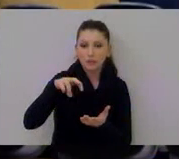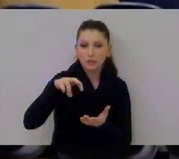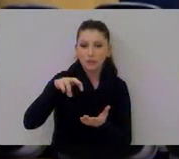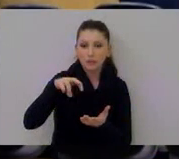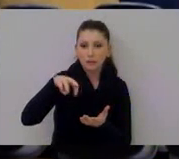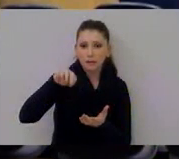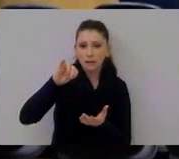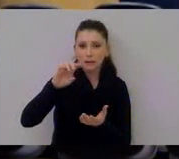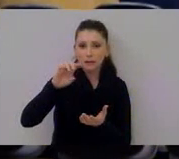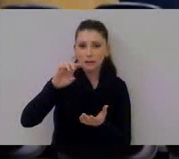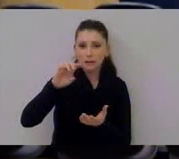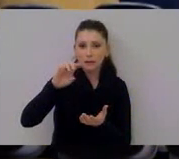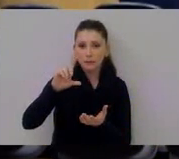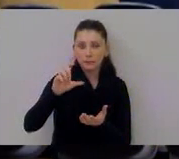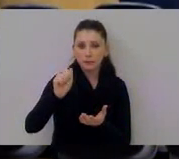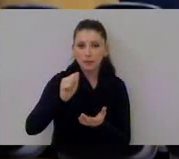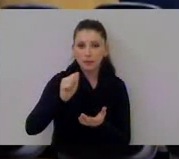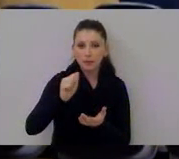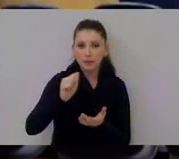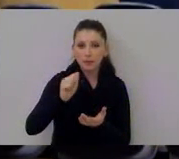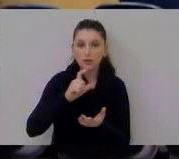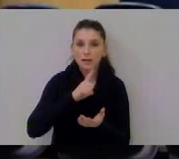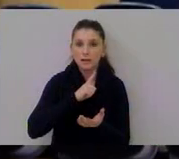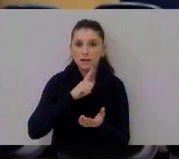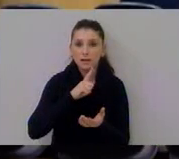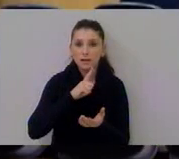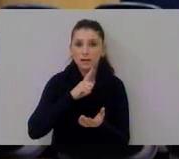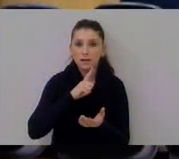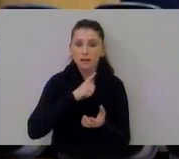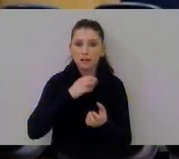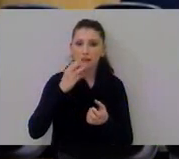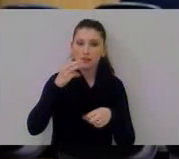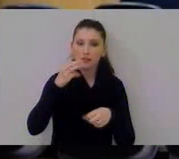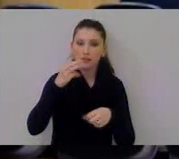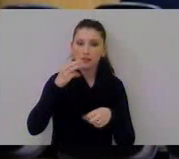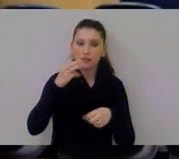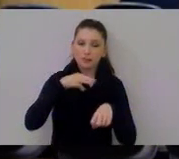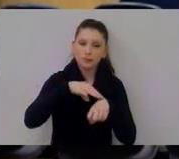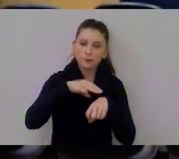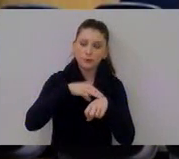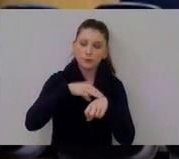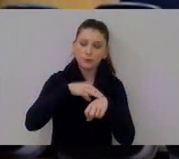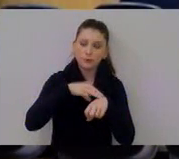Vossa Excelência dispõe de 3 minutos e meio.